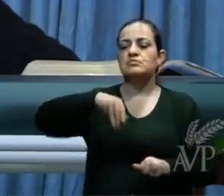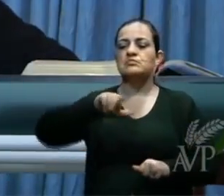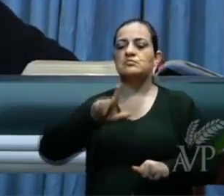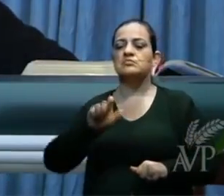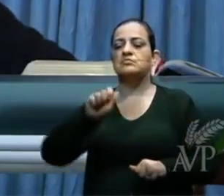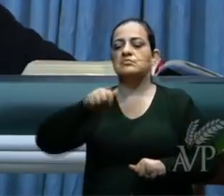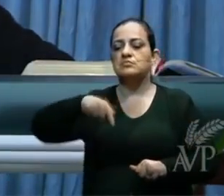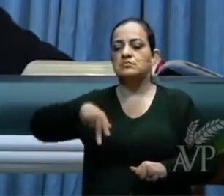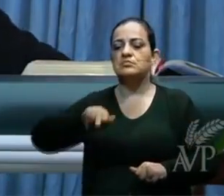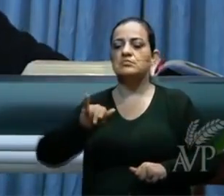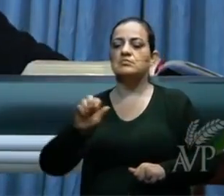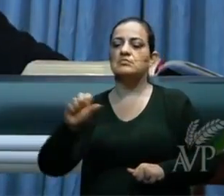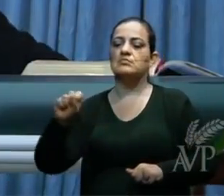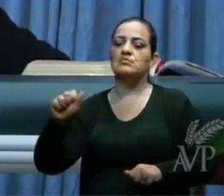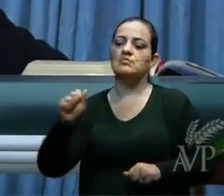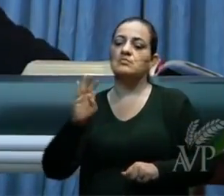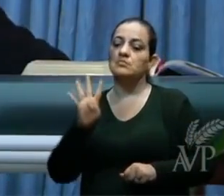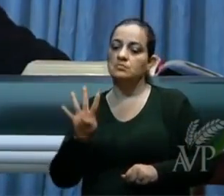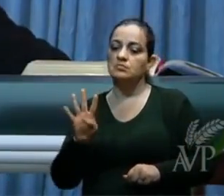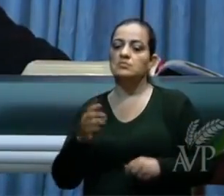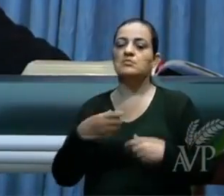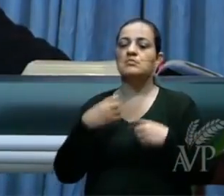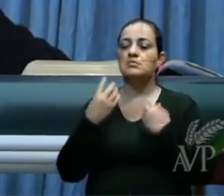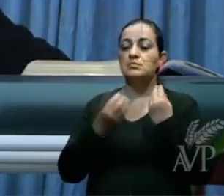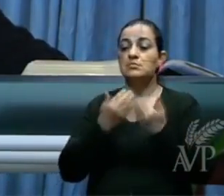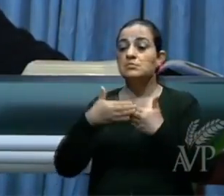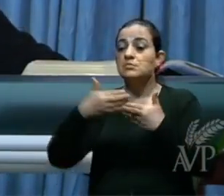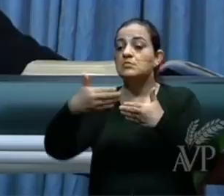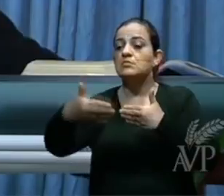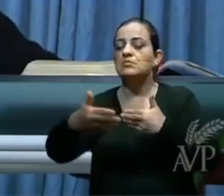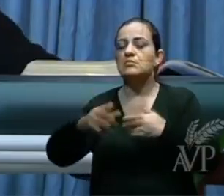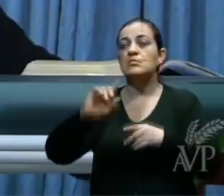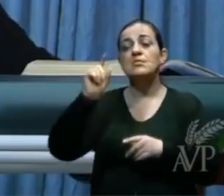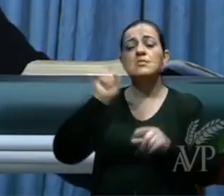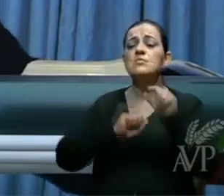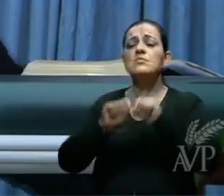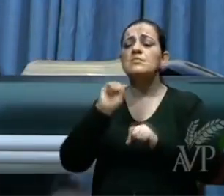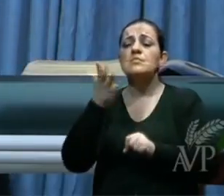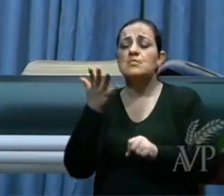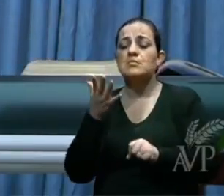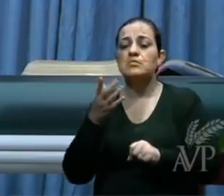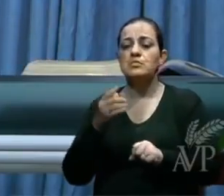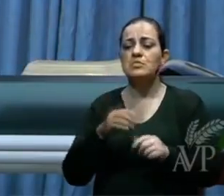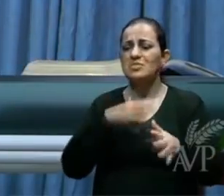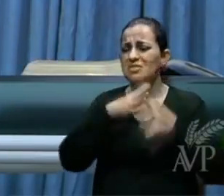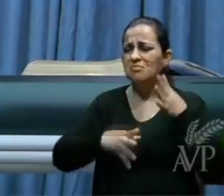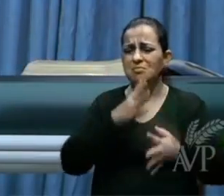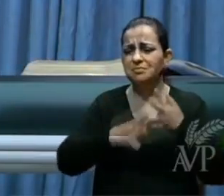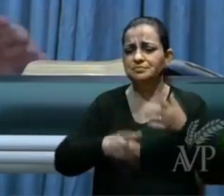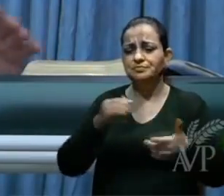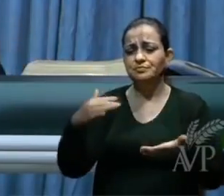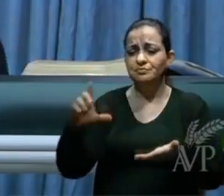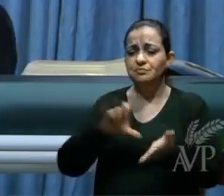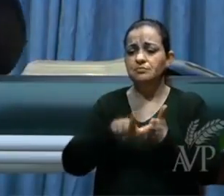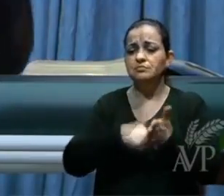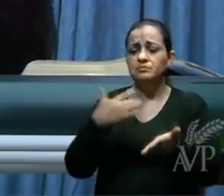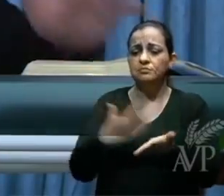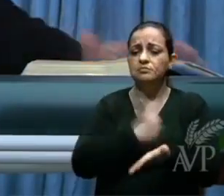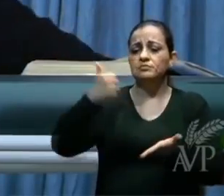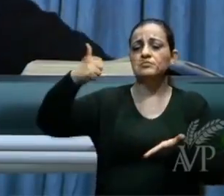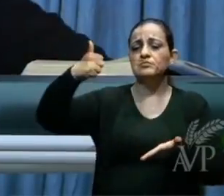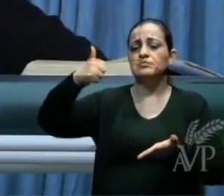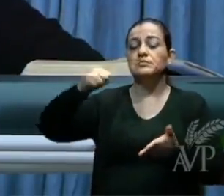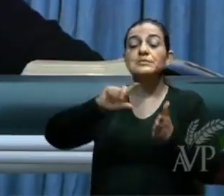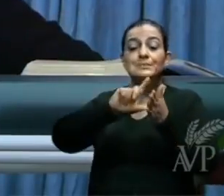versões diante o que é isto é no millennium é a tribulação e logo